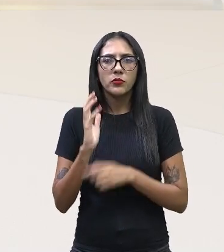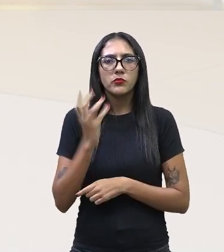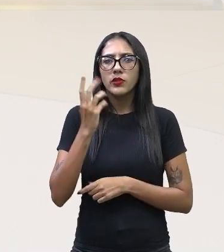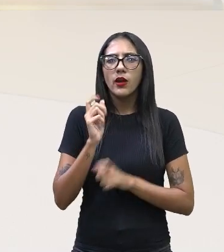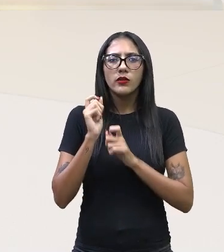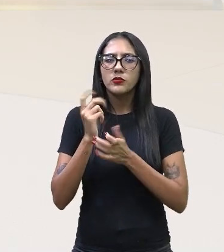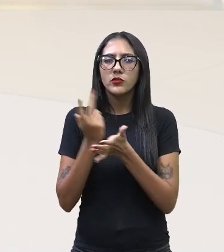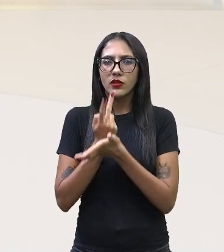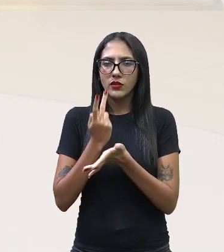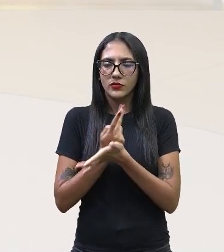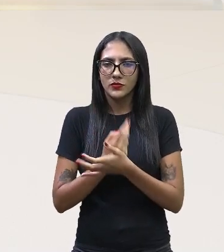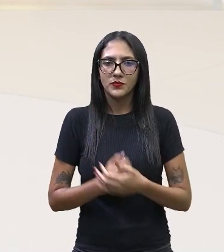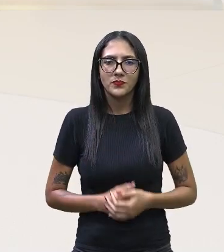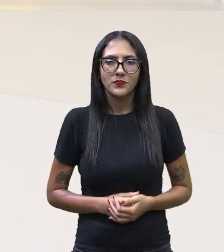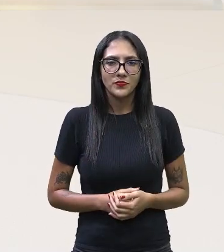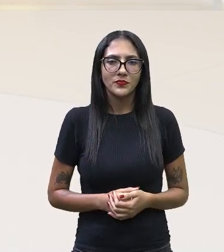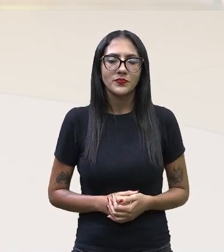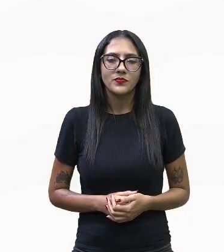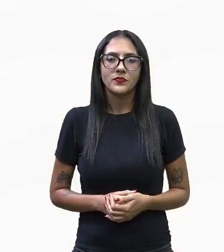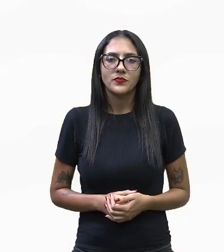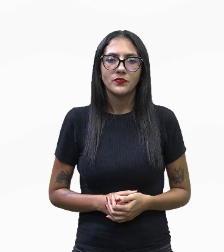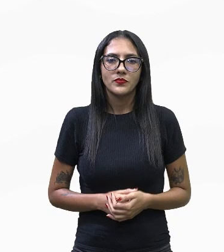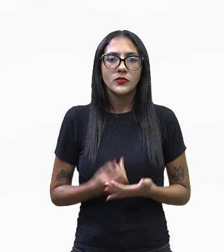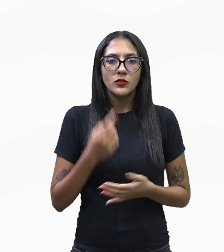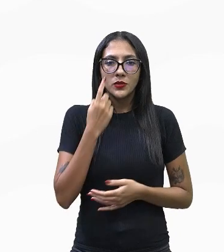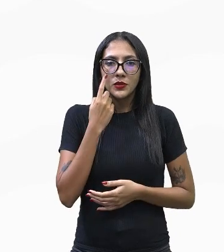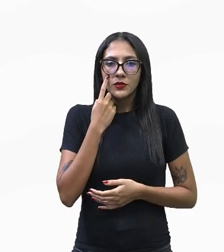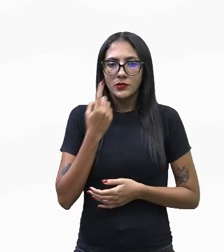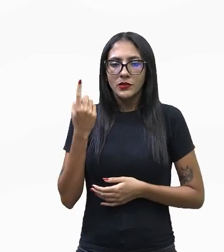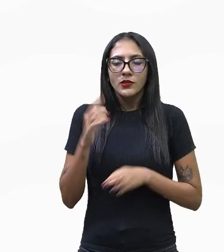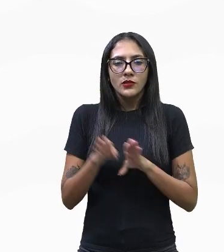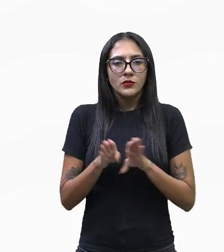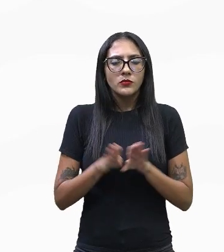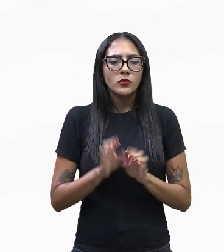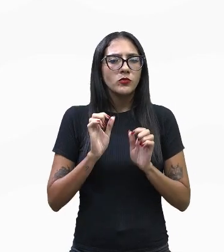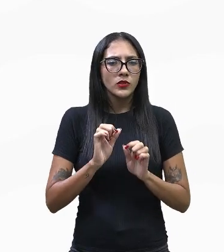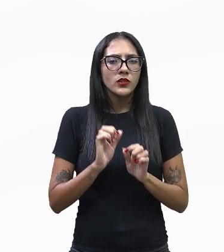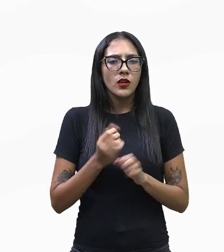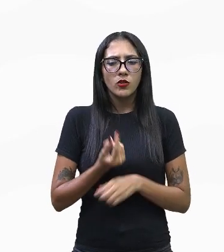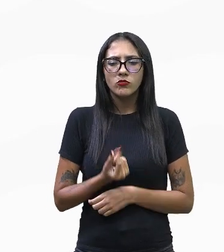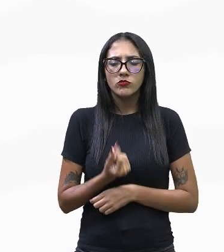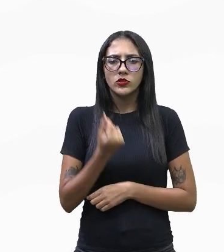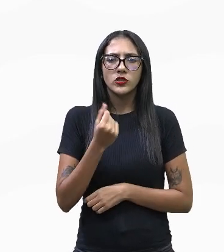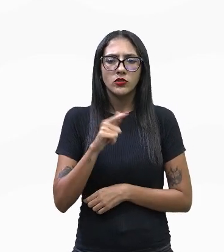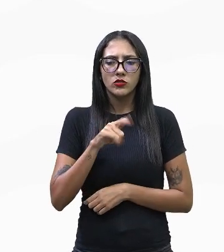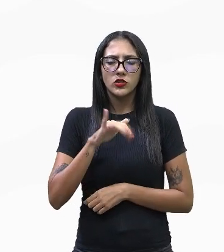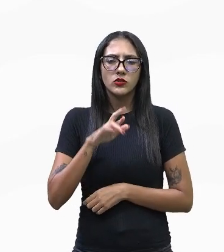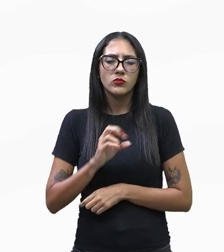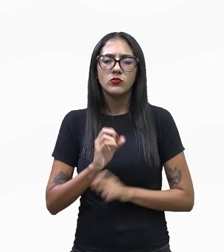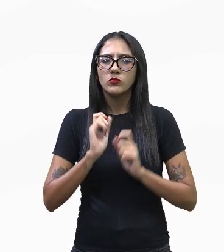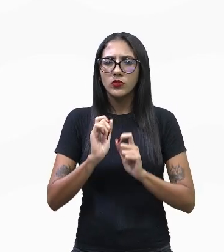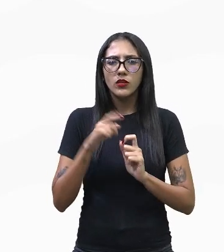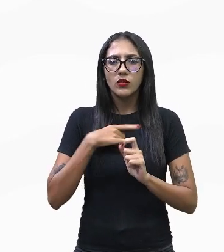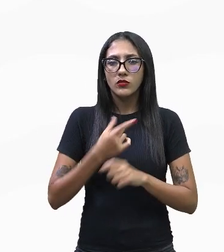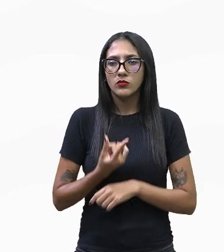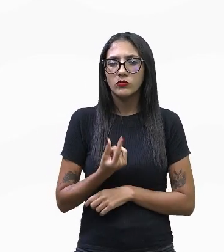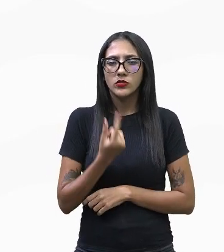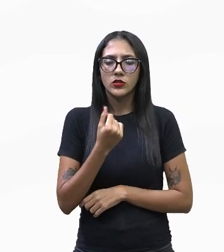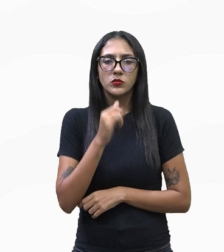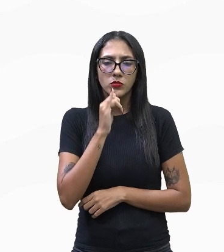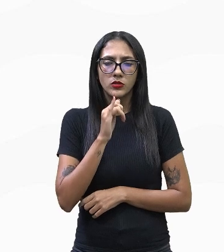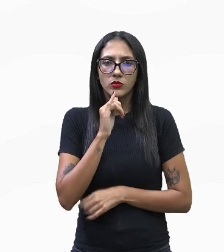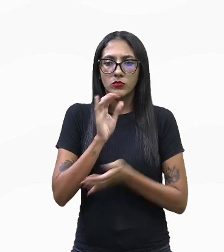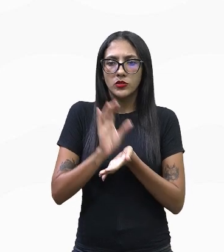próximo aspecto para a gente tomar cuidado? Que tenha um capital de giro. O que é um capital de giro, né, gente? É aquele dinheiro que faz com que entra no